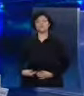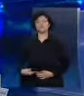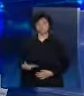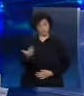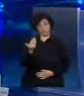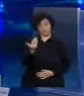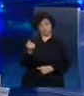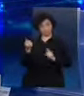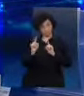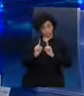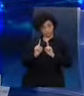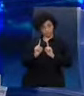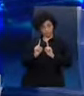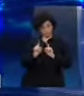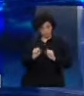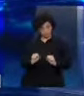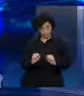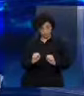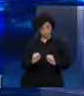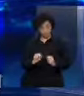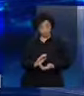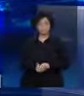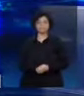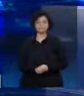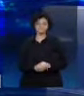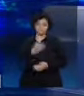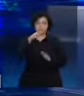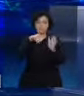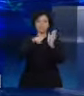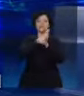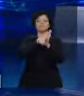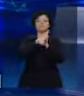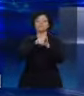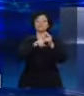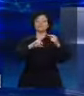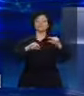aqui, eu explico. Sabe? Pode ficar aqui? Pode. Dá um Google em casa aí.